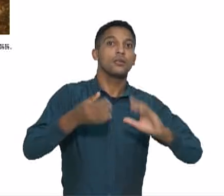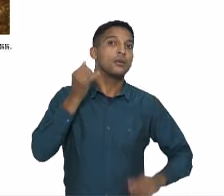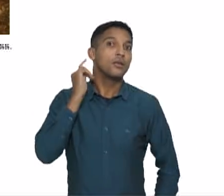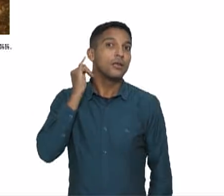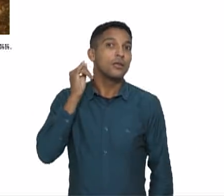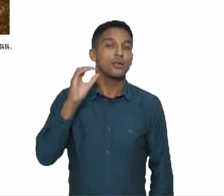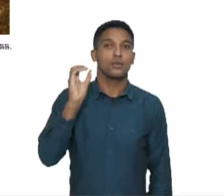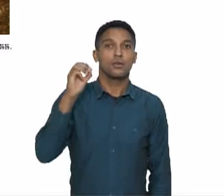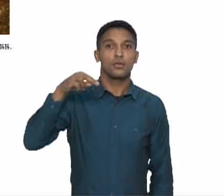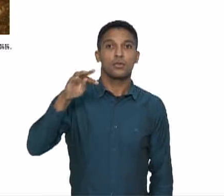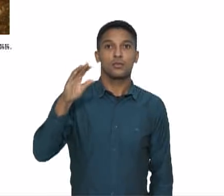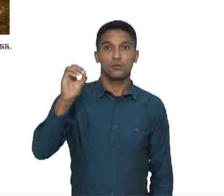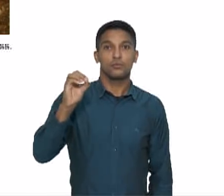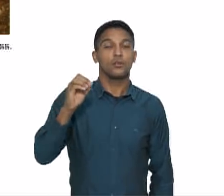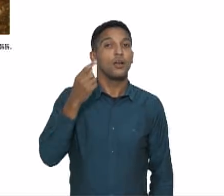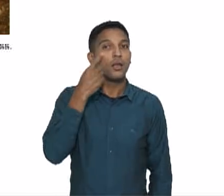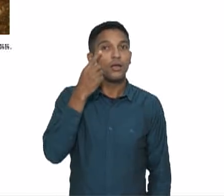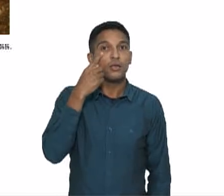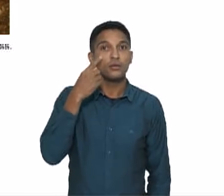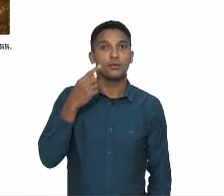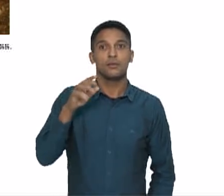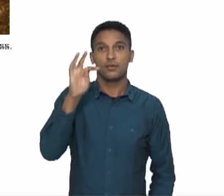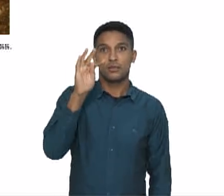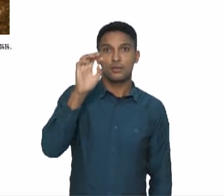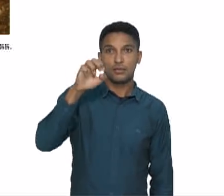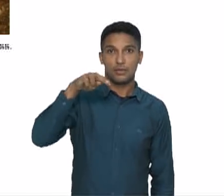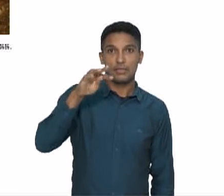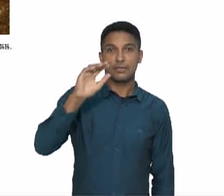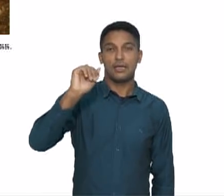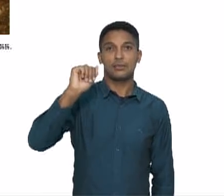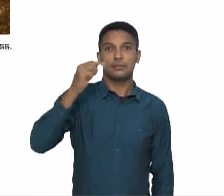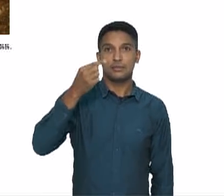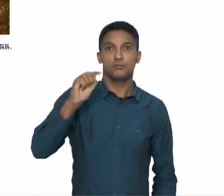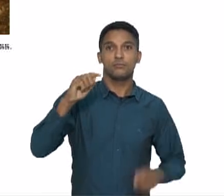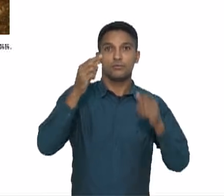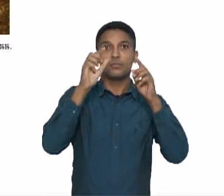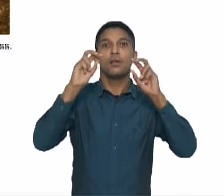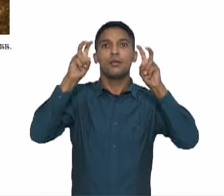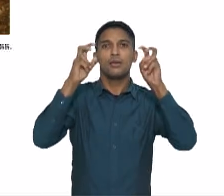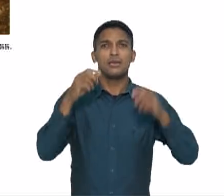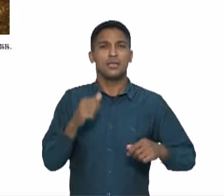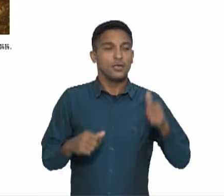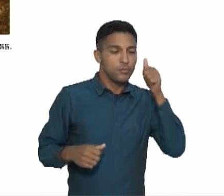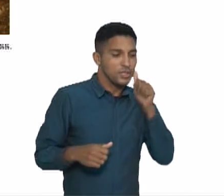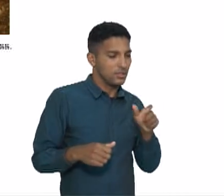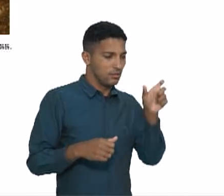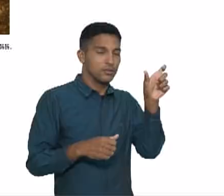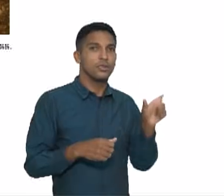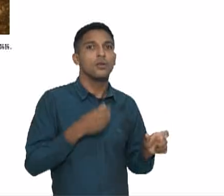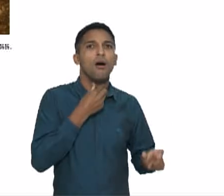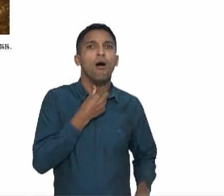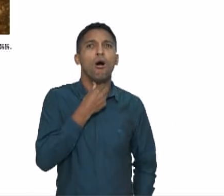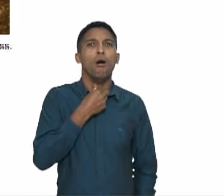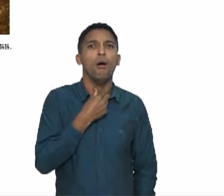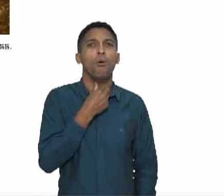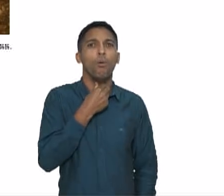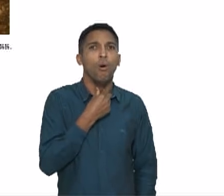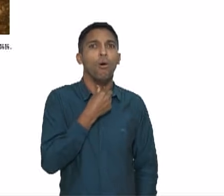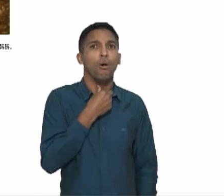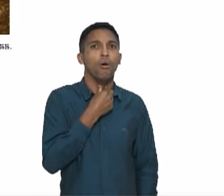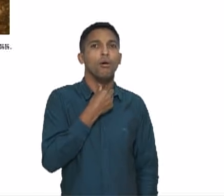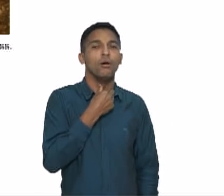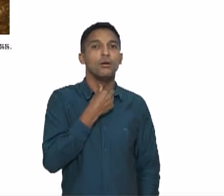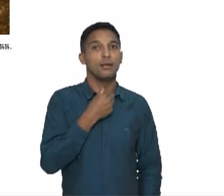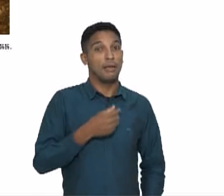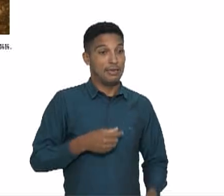juntos, então? Olha lá. Tentação. Ela estava com soluço, e como se não bastasse a claridade das 2 horas, ela